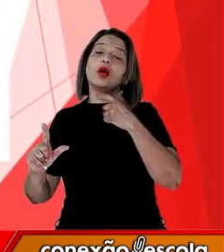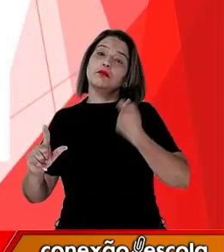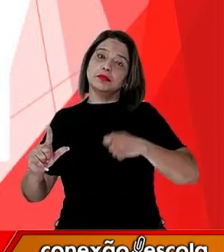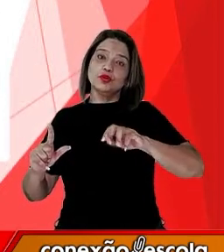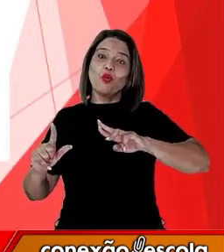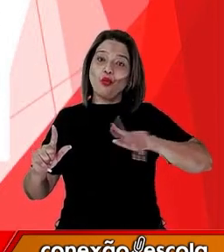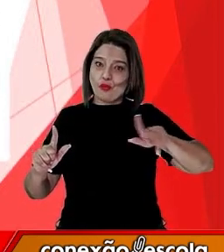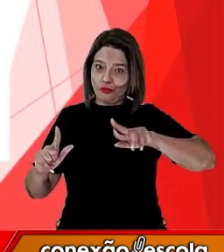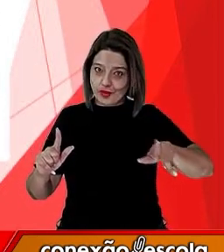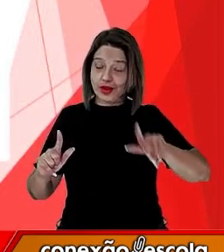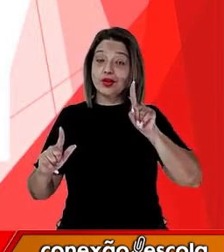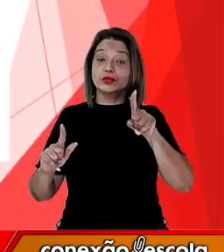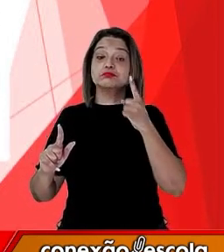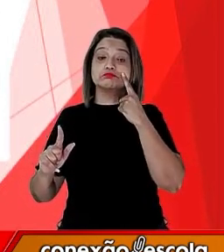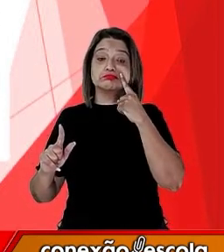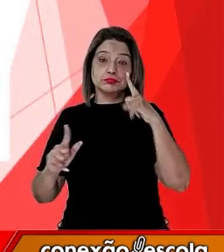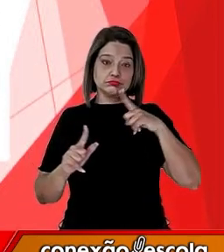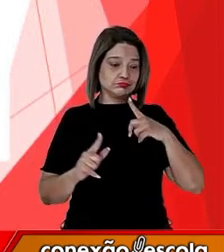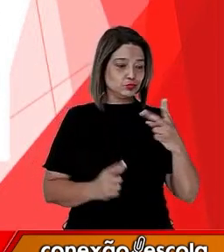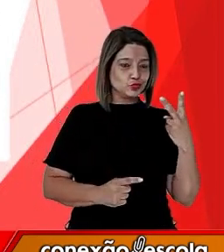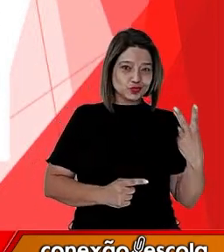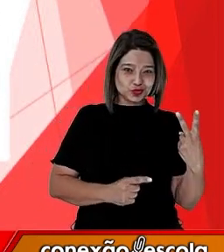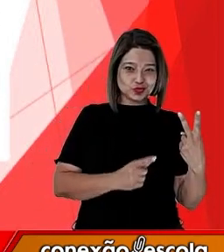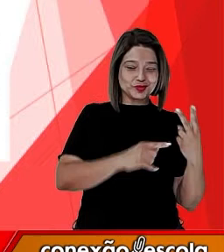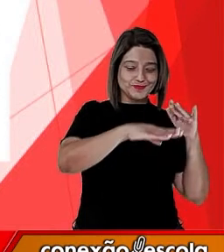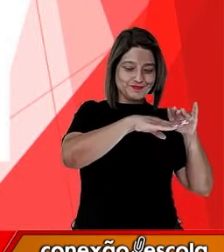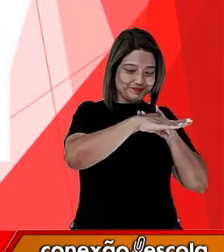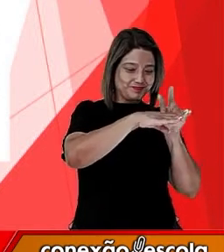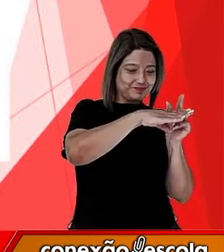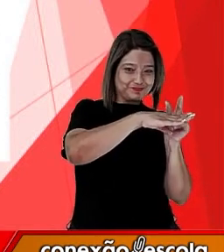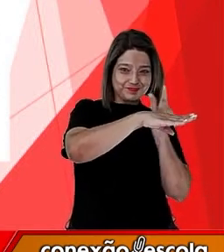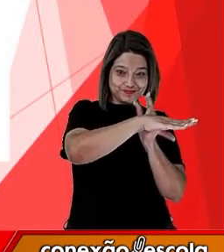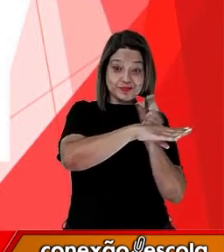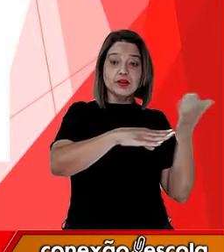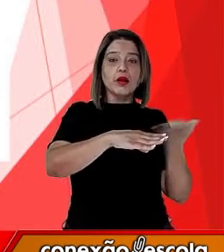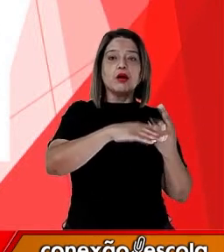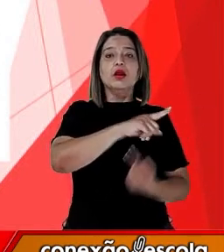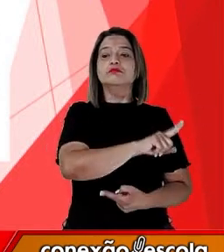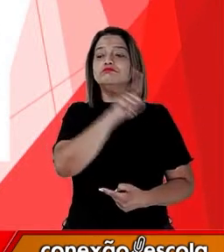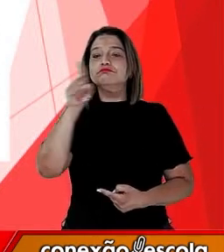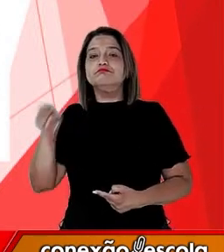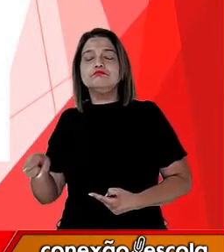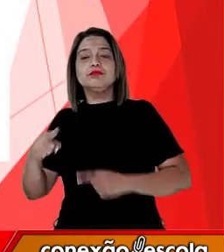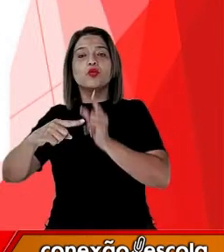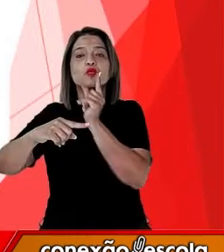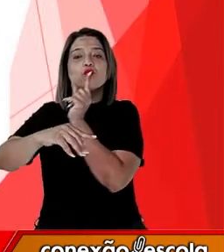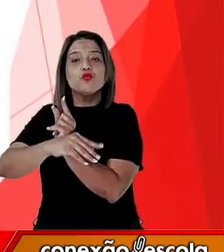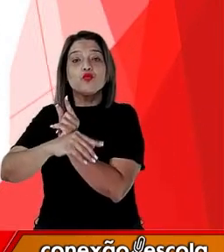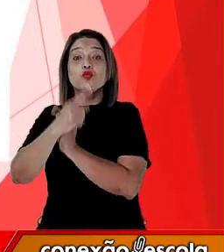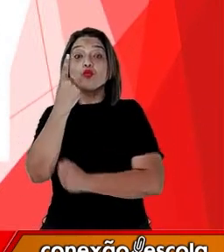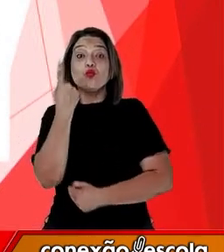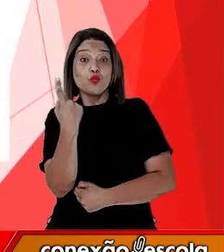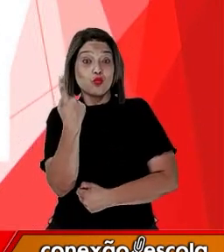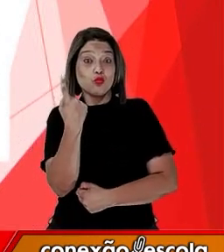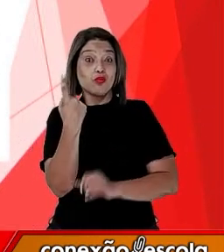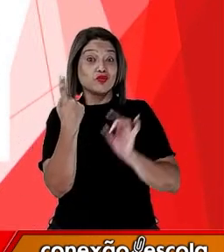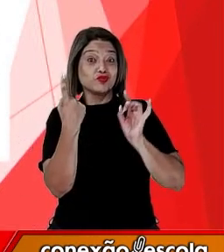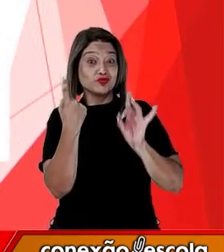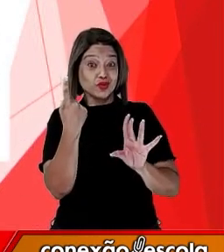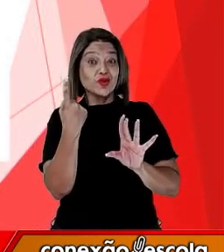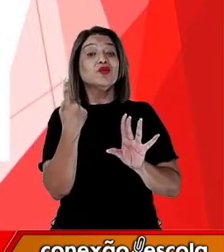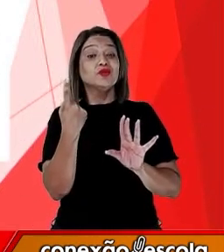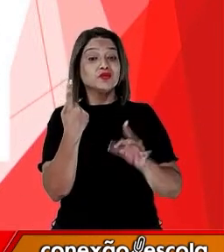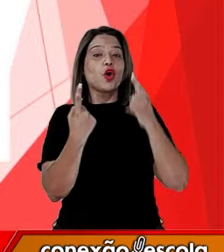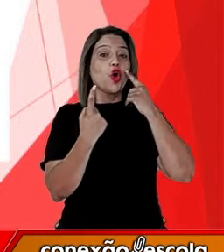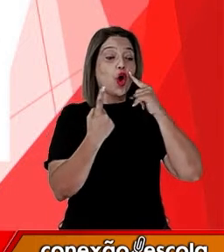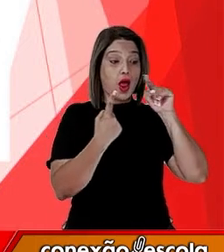tinha 2 unidades de quadradinho de base e ficou só uma. Ou seja, as quantidades dos comprimentos